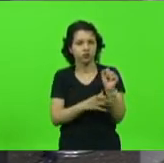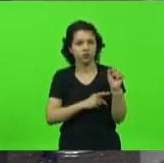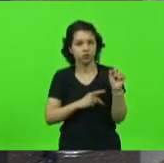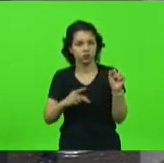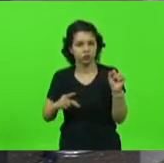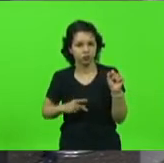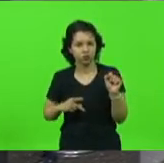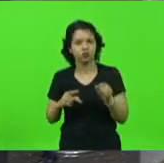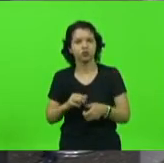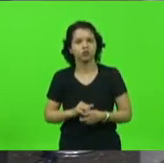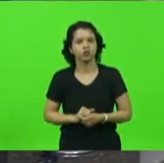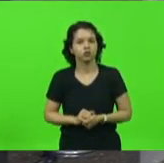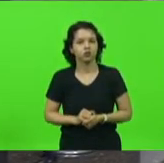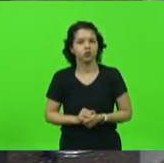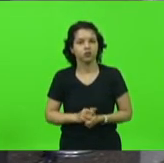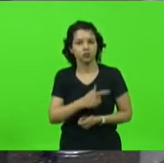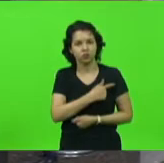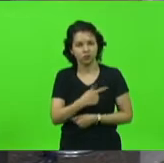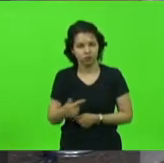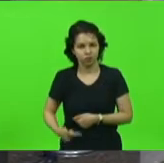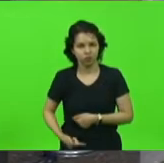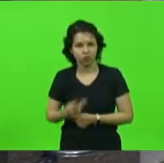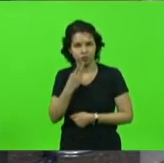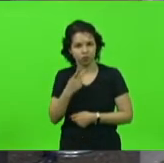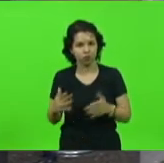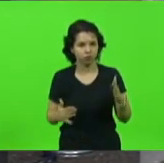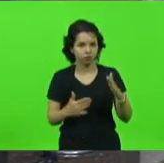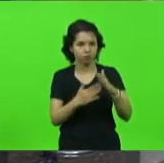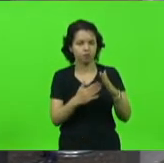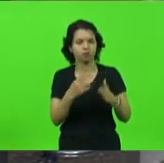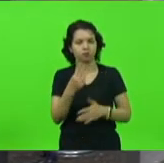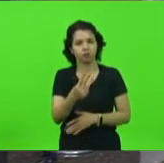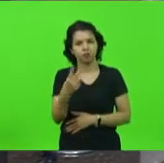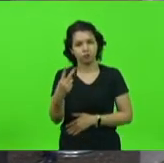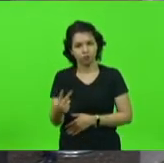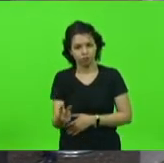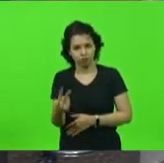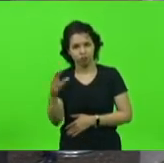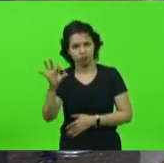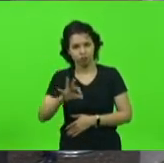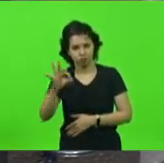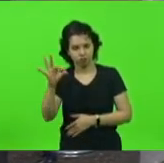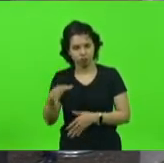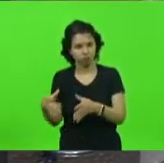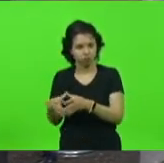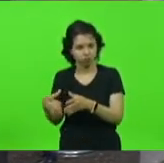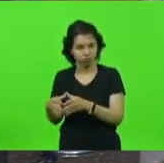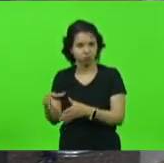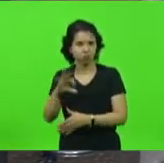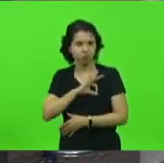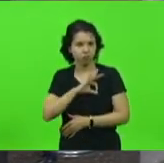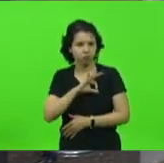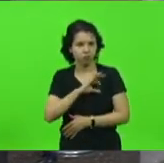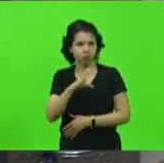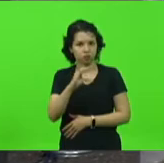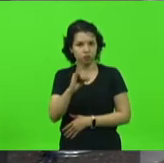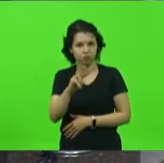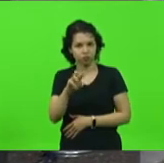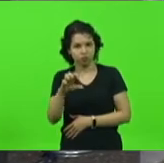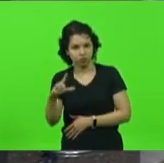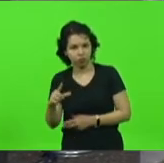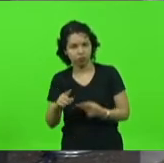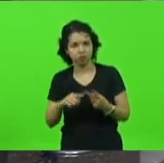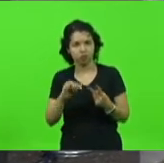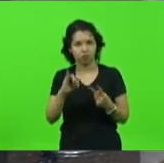acenou com a possibilidade de até 32% para aquelas categorias da Polícia Civil, do IGP, da Polícia